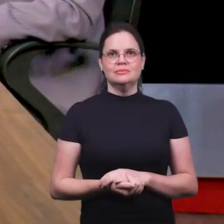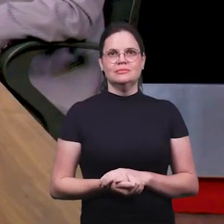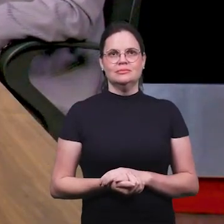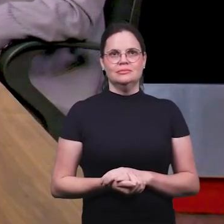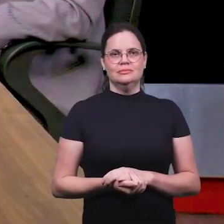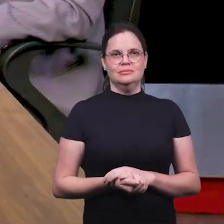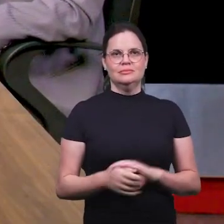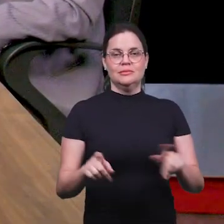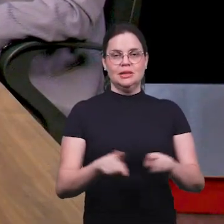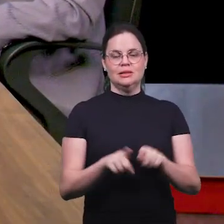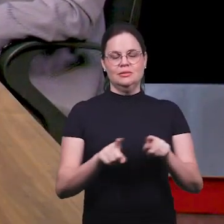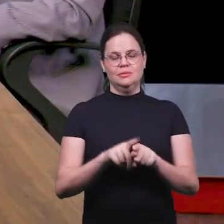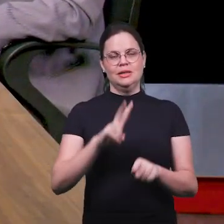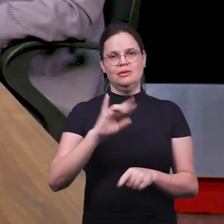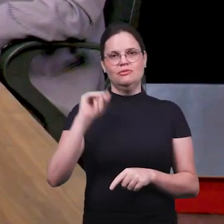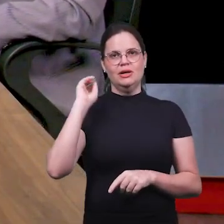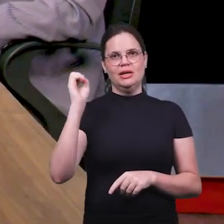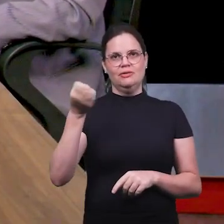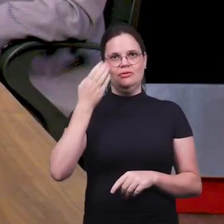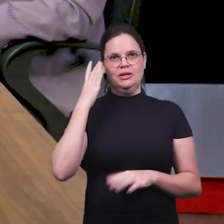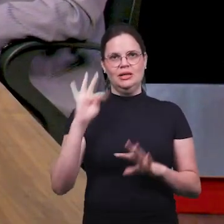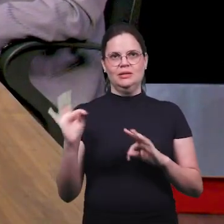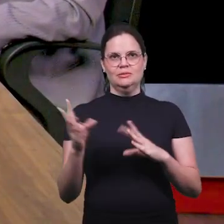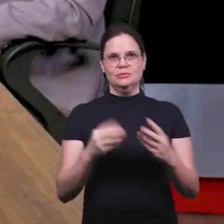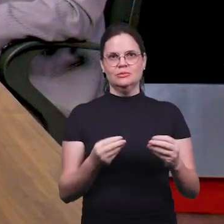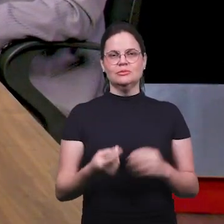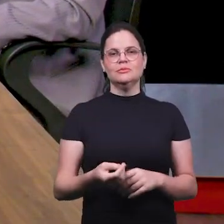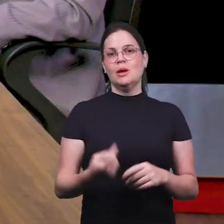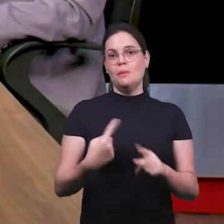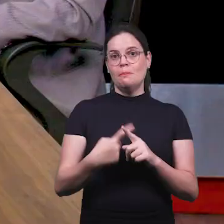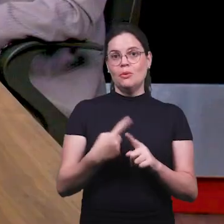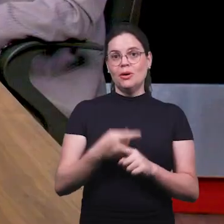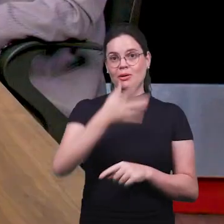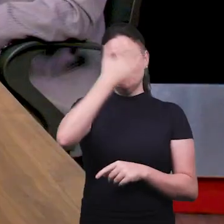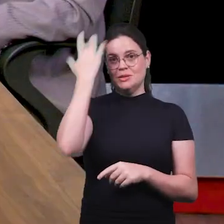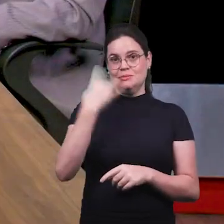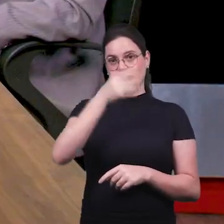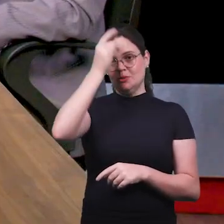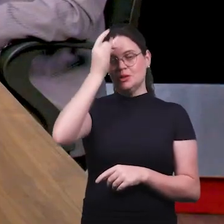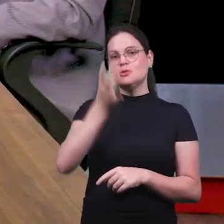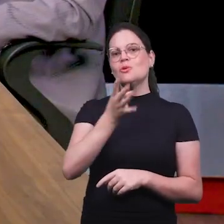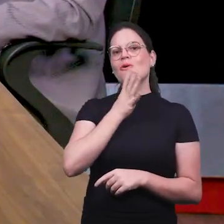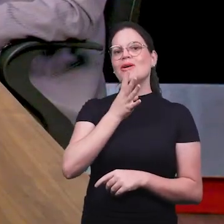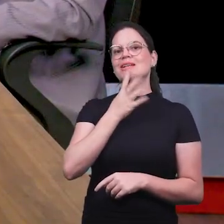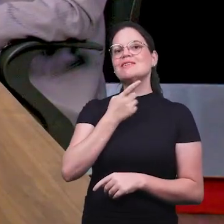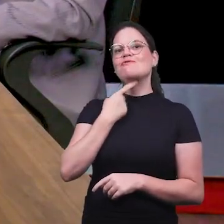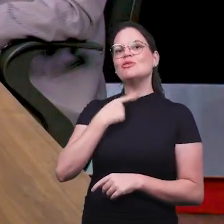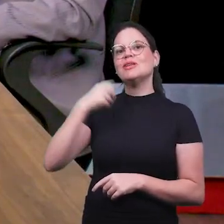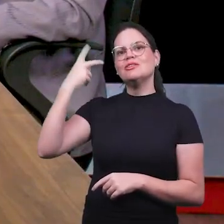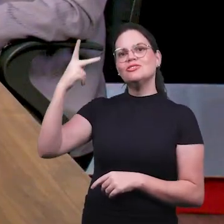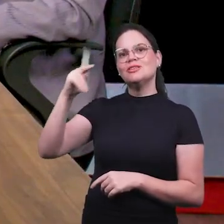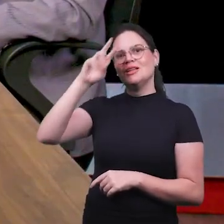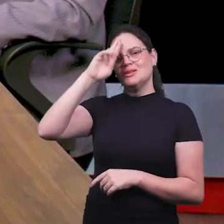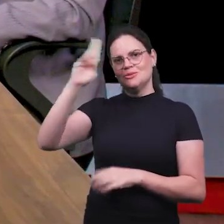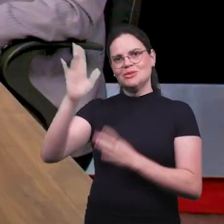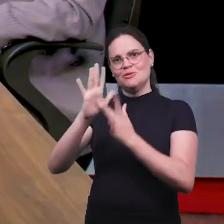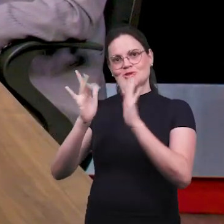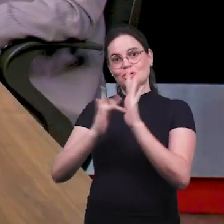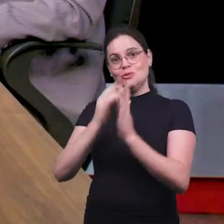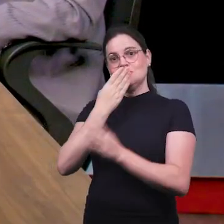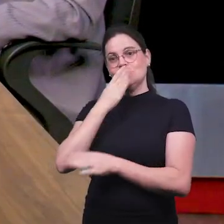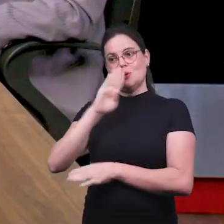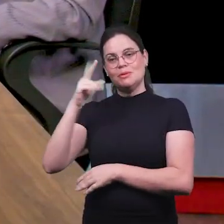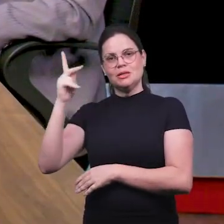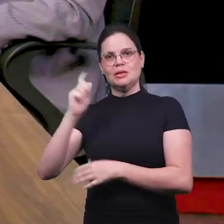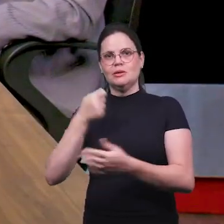Ele revela. Isso é maravilhoso. Ele conhece a vontade do testador. Exatamente. E cumpre a vontade do testador no nosso meio, né? Então, olha, a